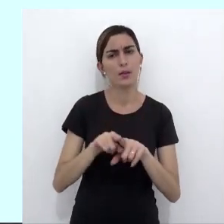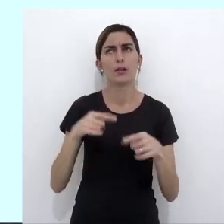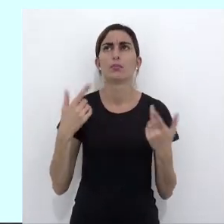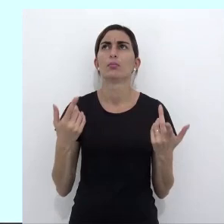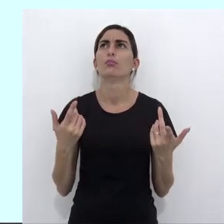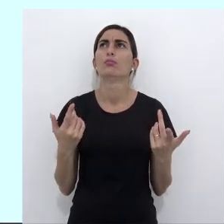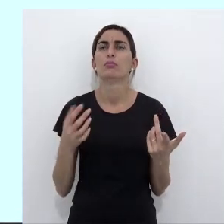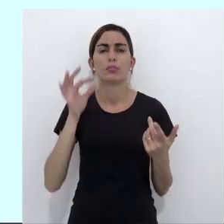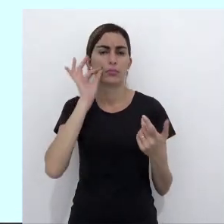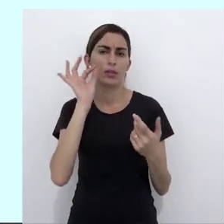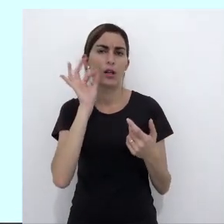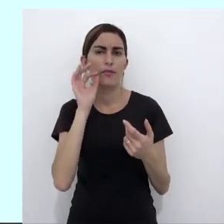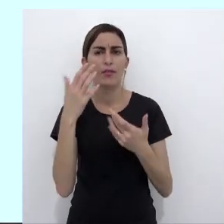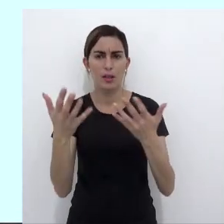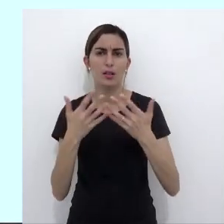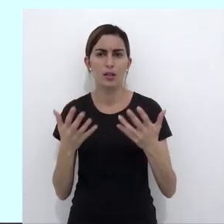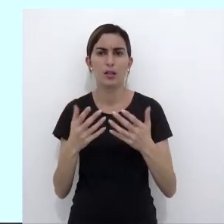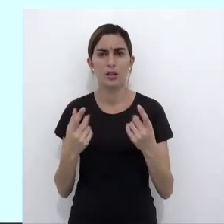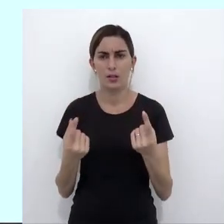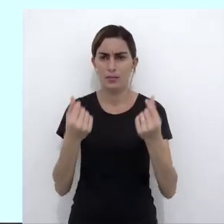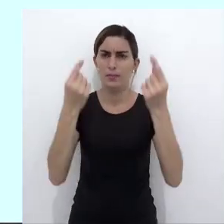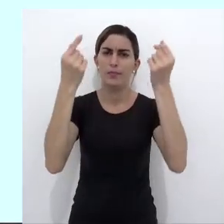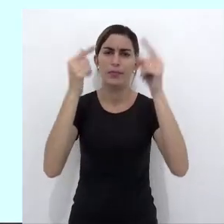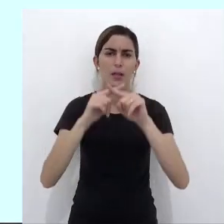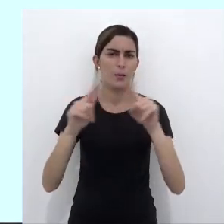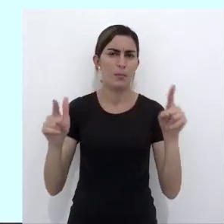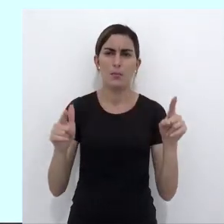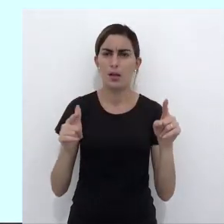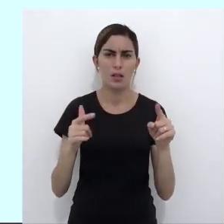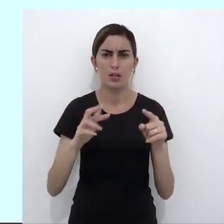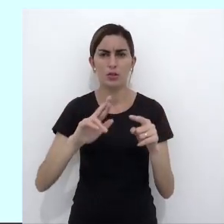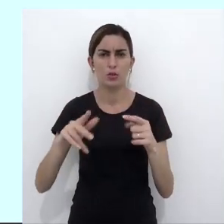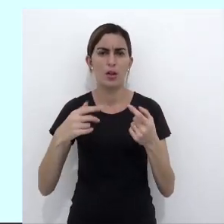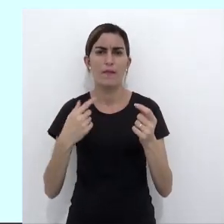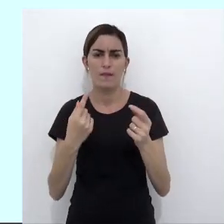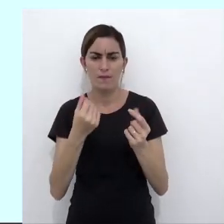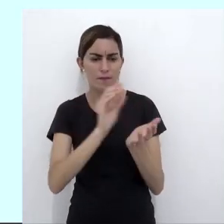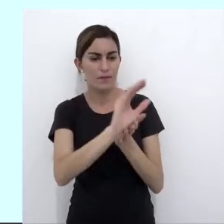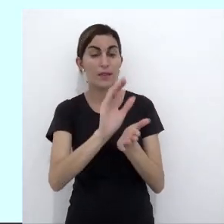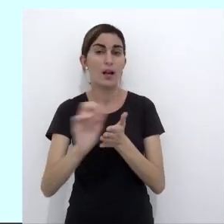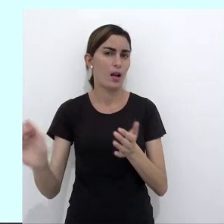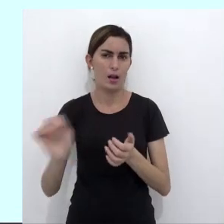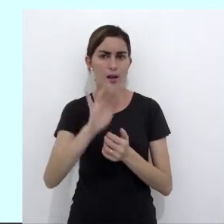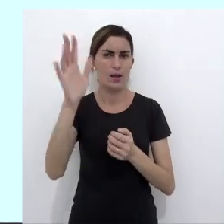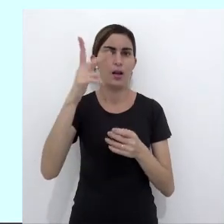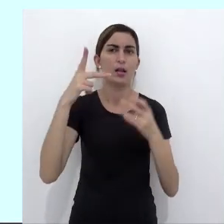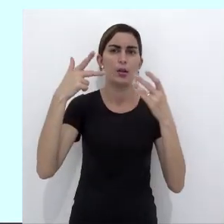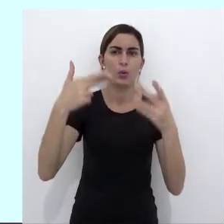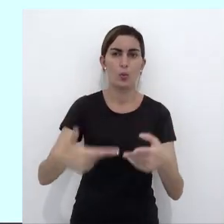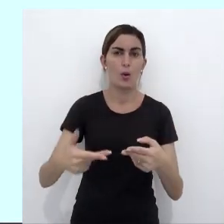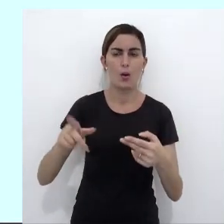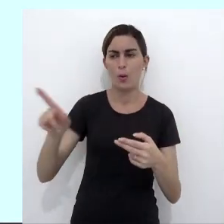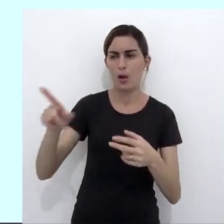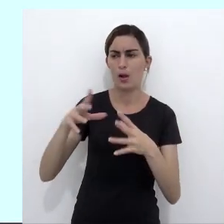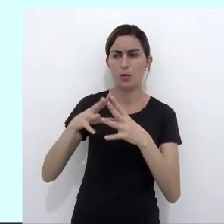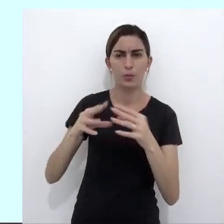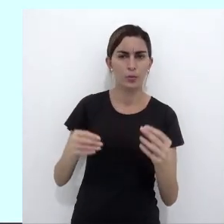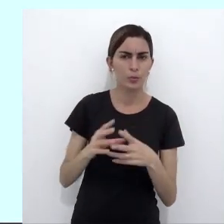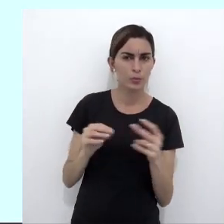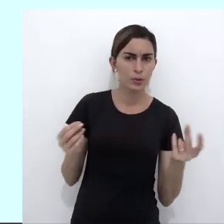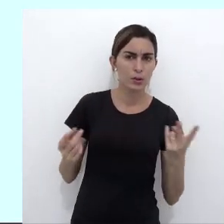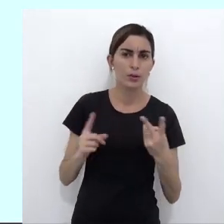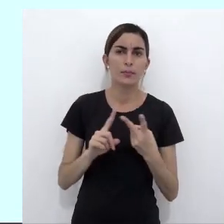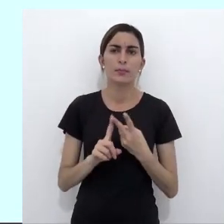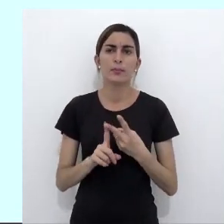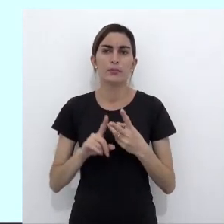ele requeria capitais, mas não requeria um investimento tão alto como acontecia